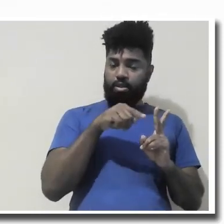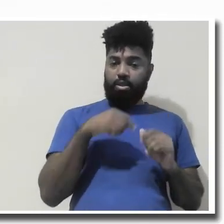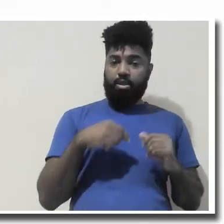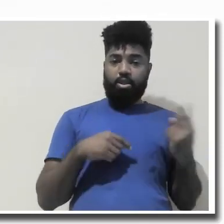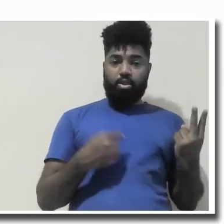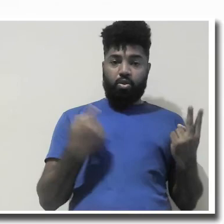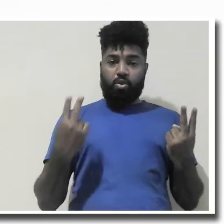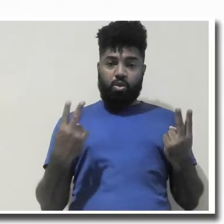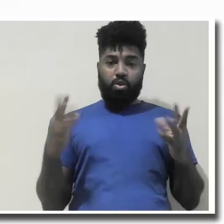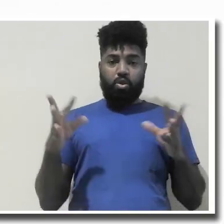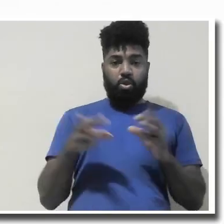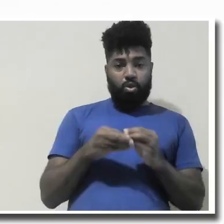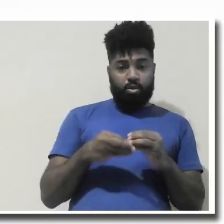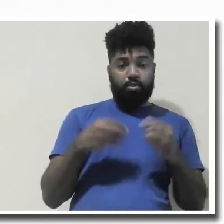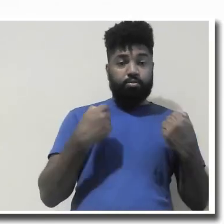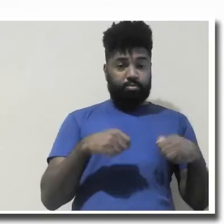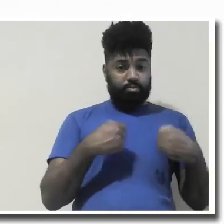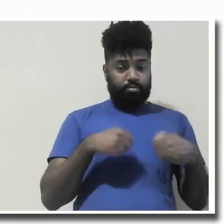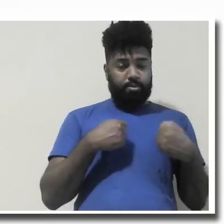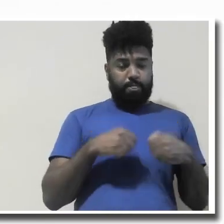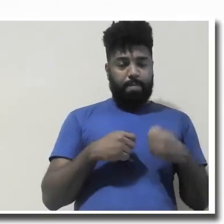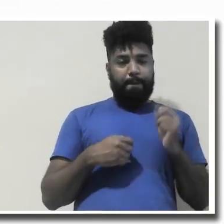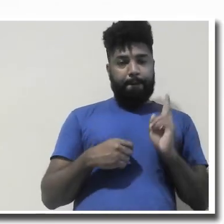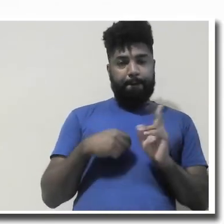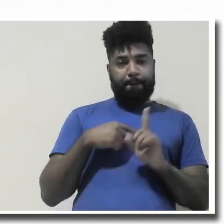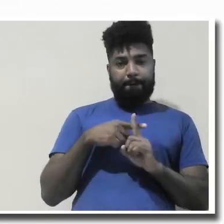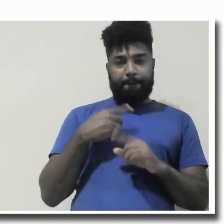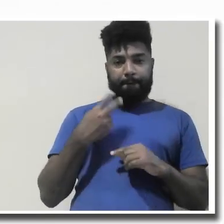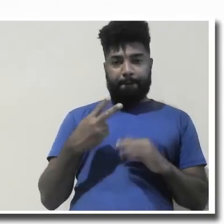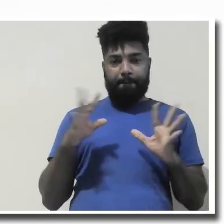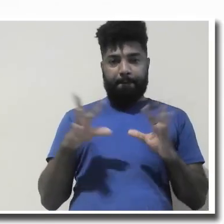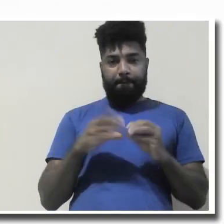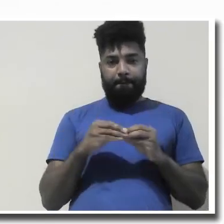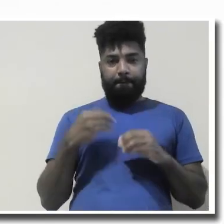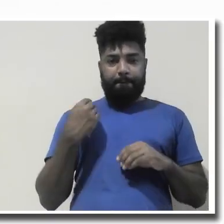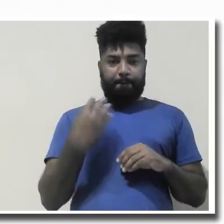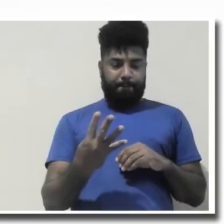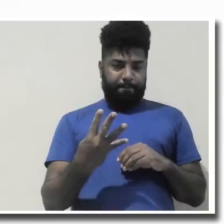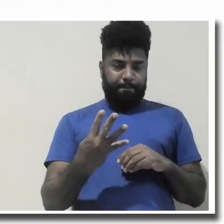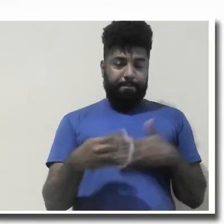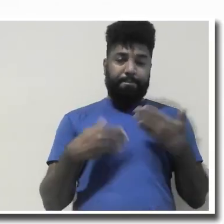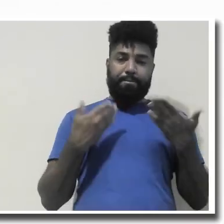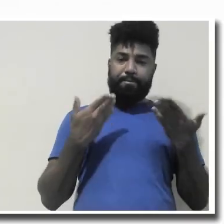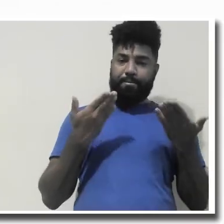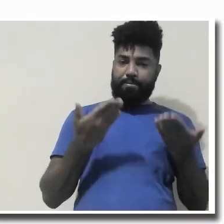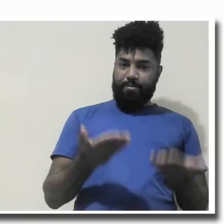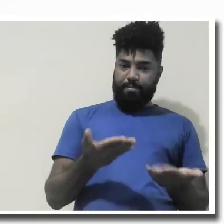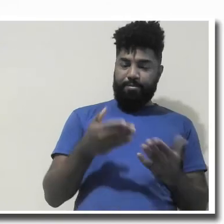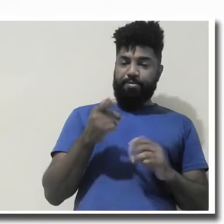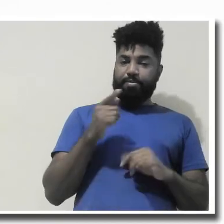2. Então, 2 mais 2, 4. Então, agora temos a raiz de 4